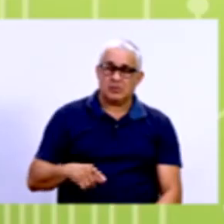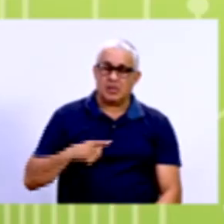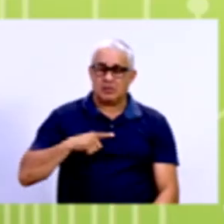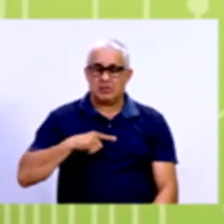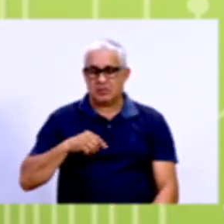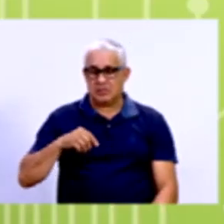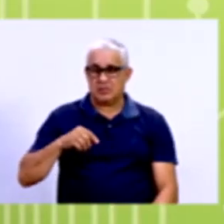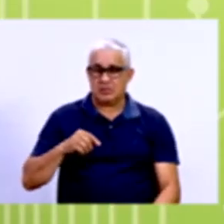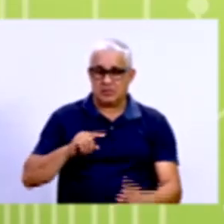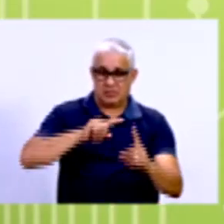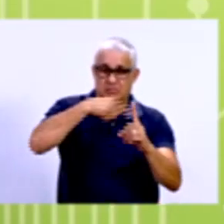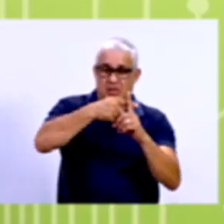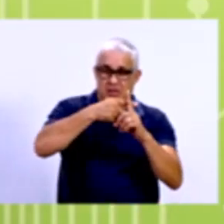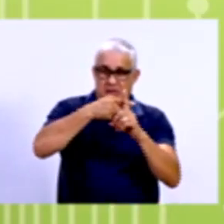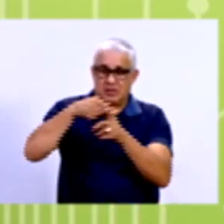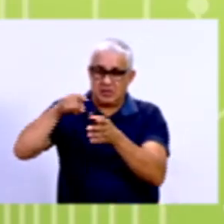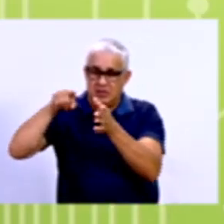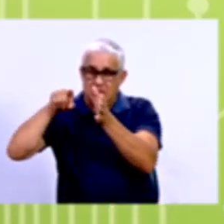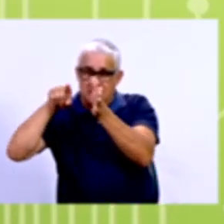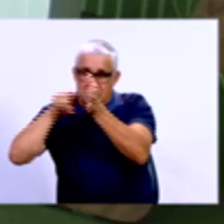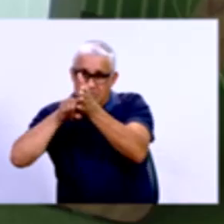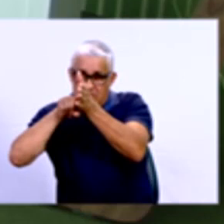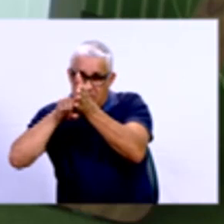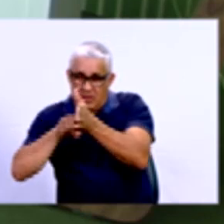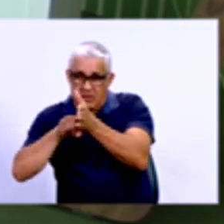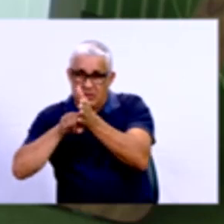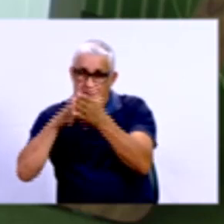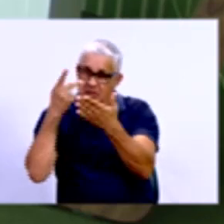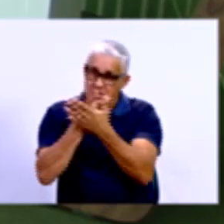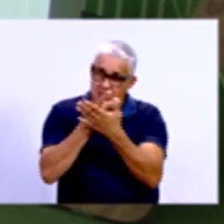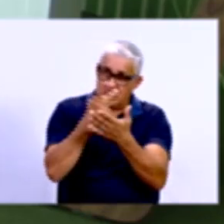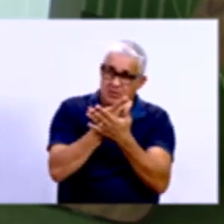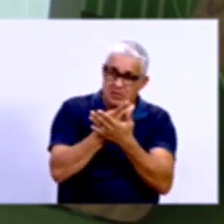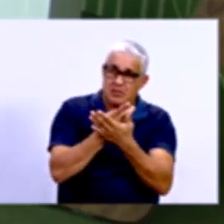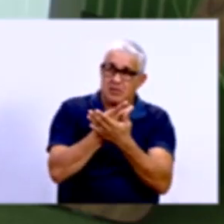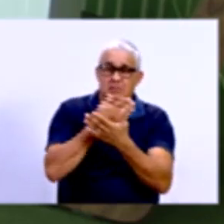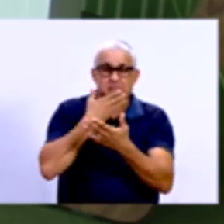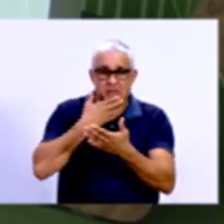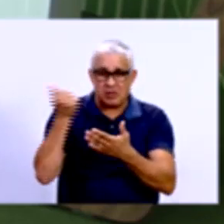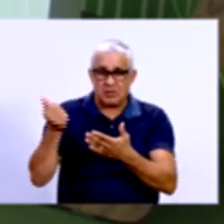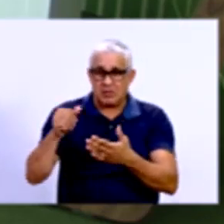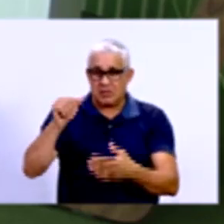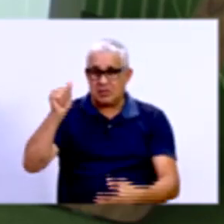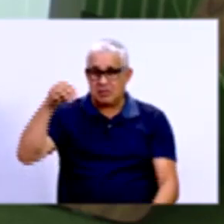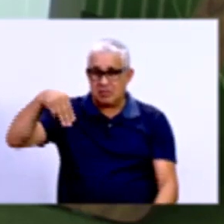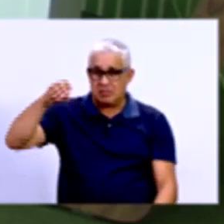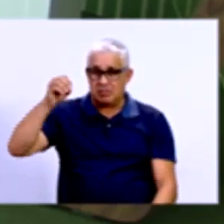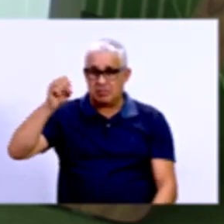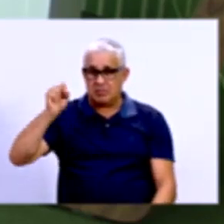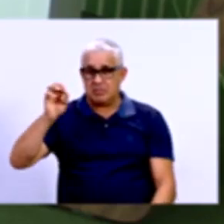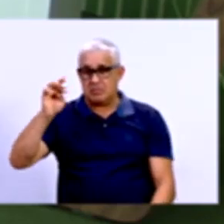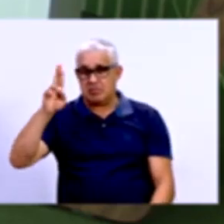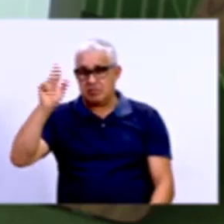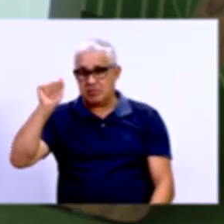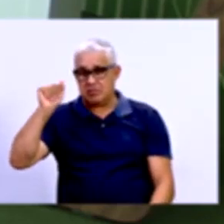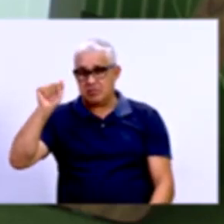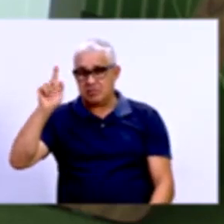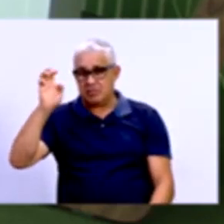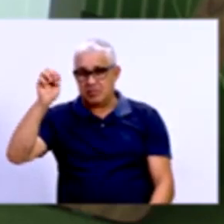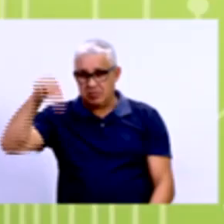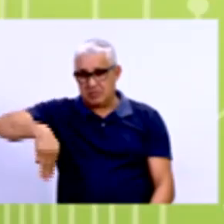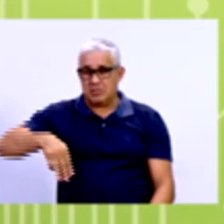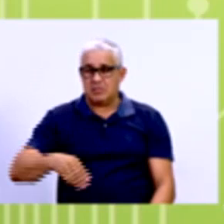para mais ou para menos do que a gente se dedicar em fazer um censo com toda a população. É